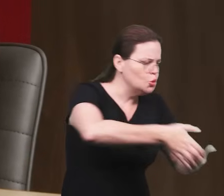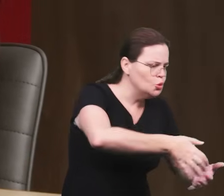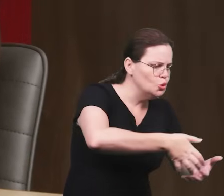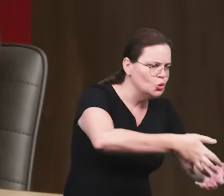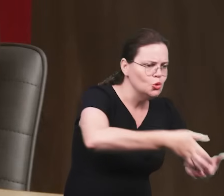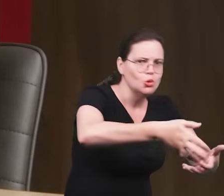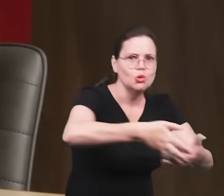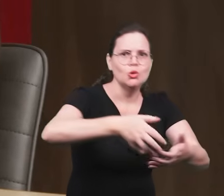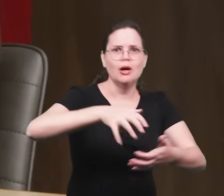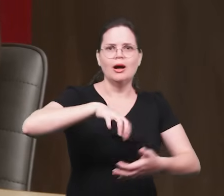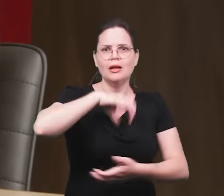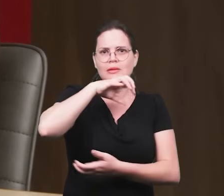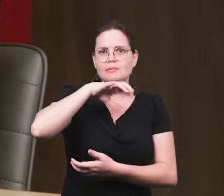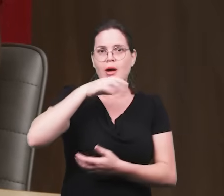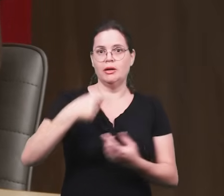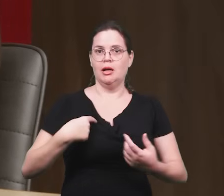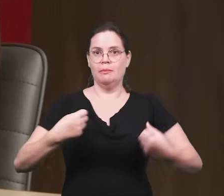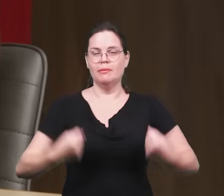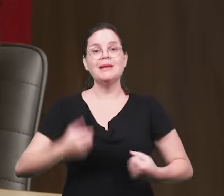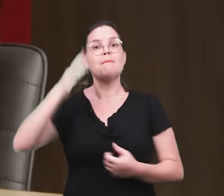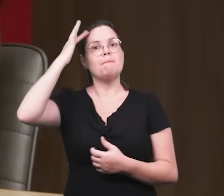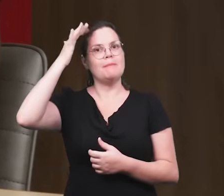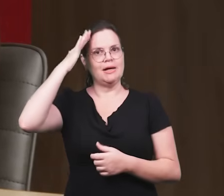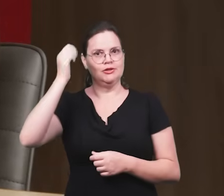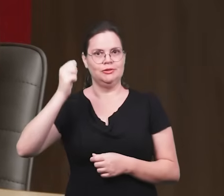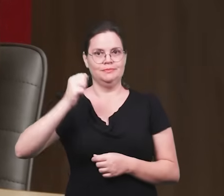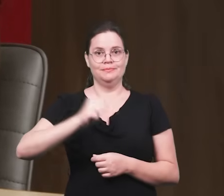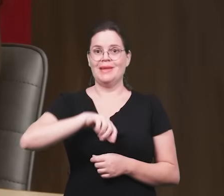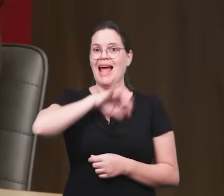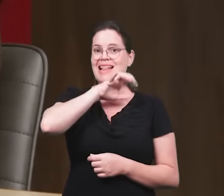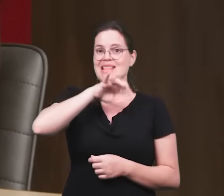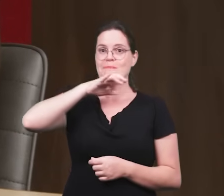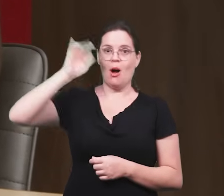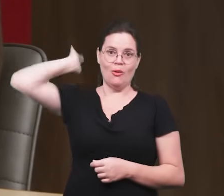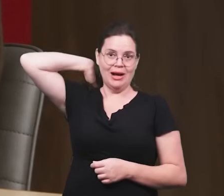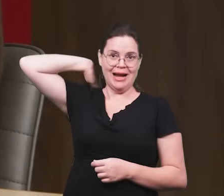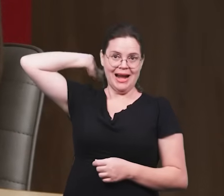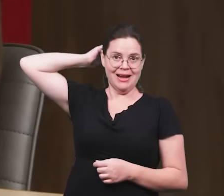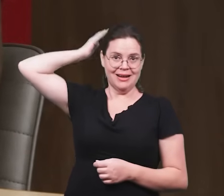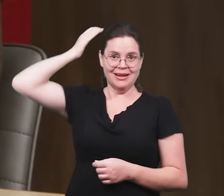E era um trabalho pesado, porque vocês imaginem, camelos, quantos